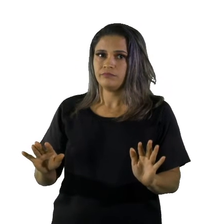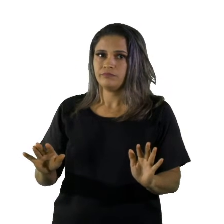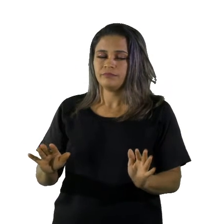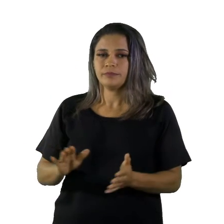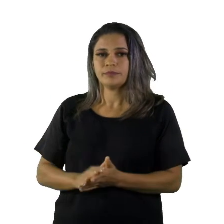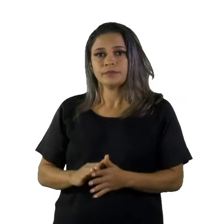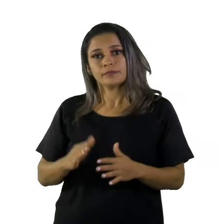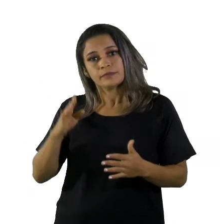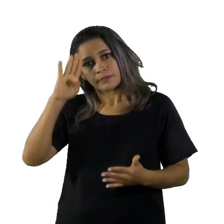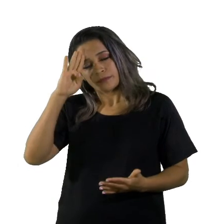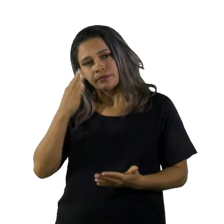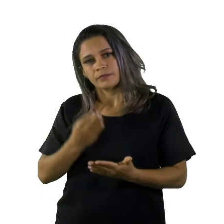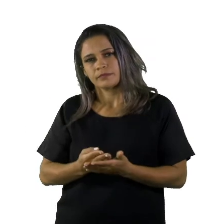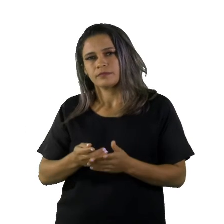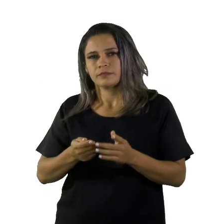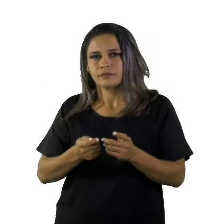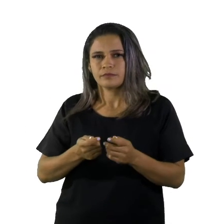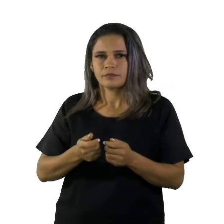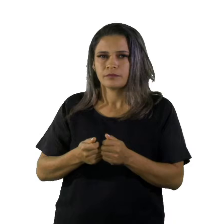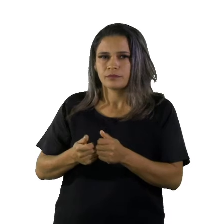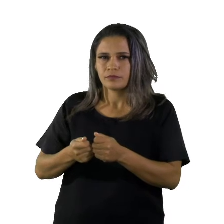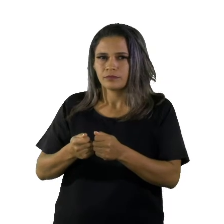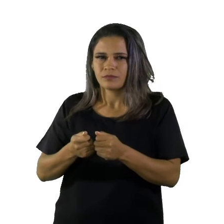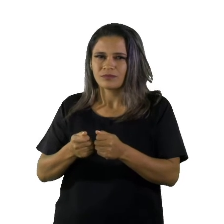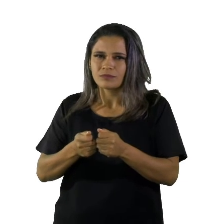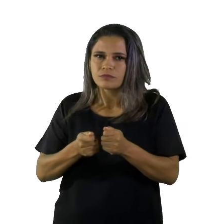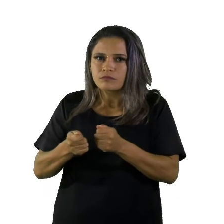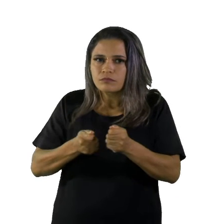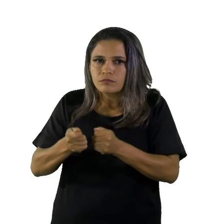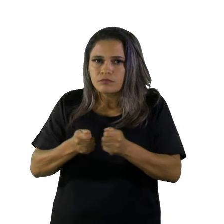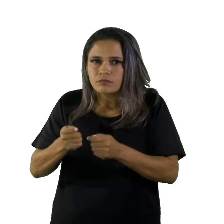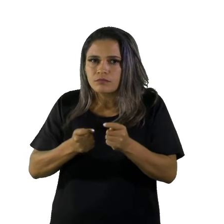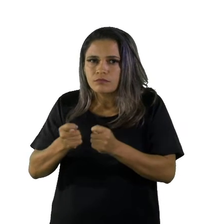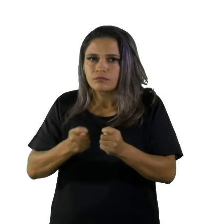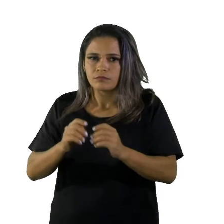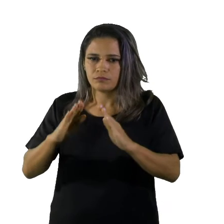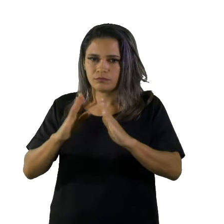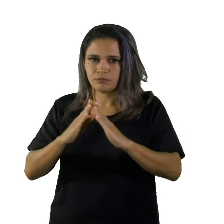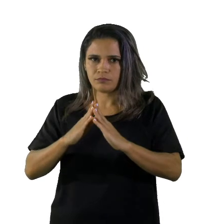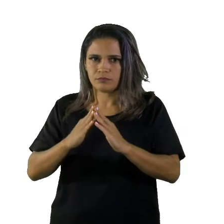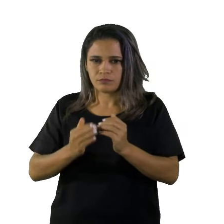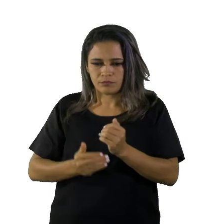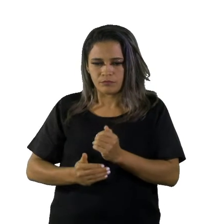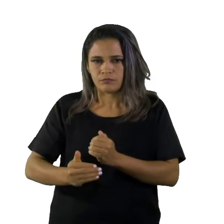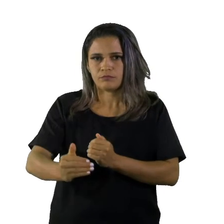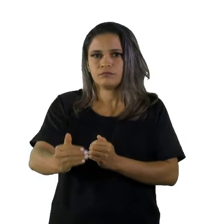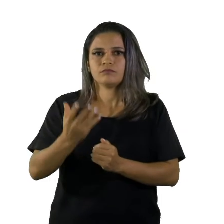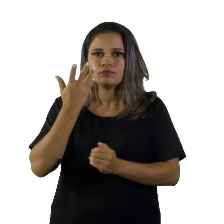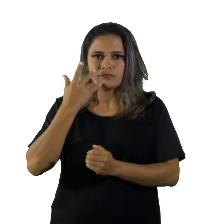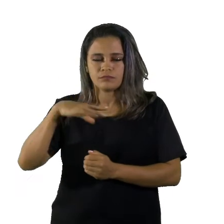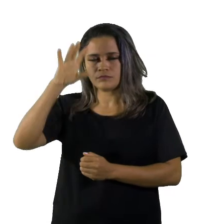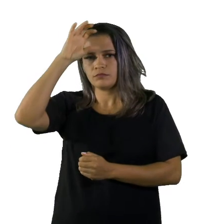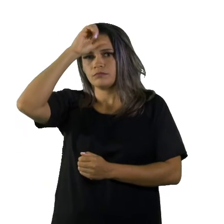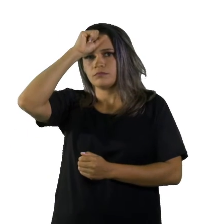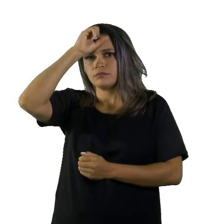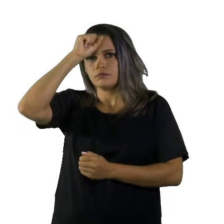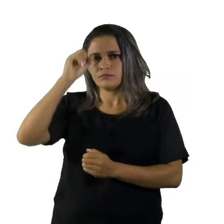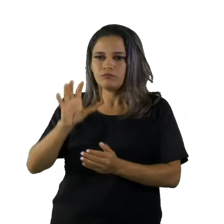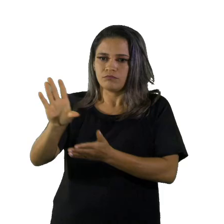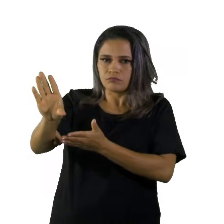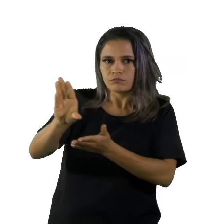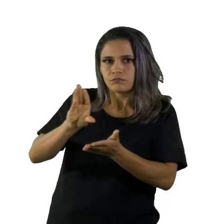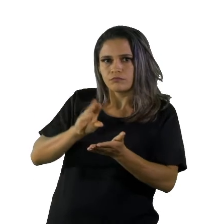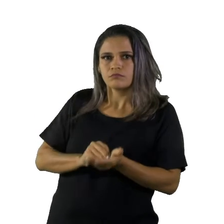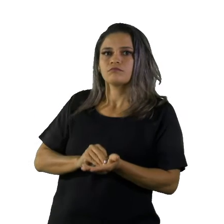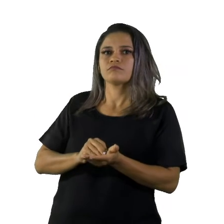que, quando o controle vem de casa, ele é efetivo, pois a criança irá aprender ao invés de se adotar uma